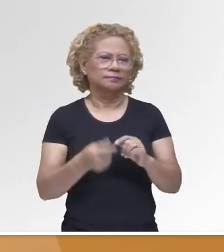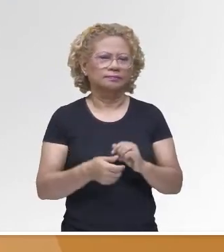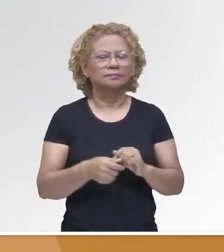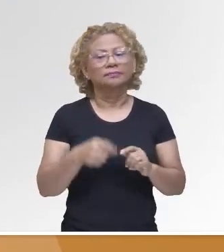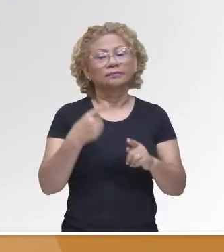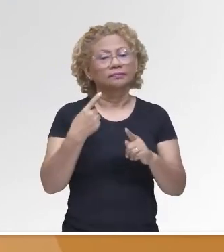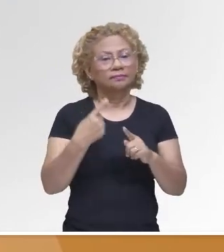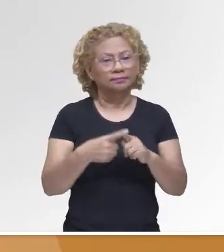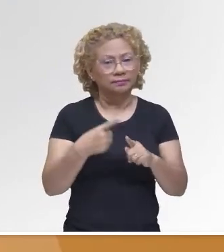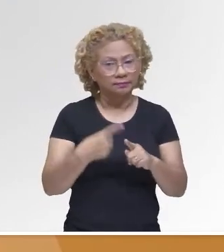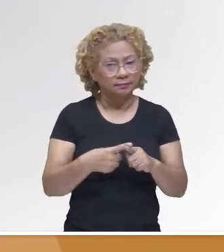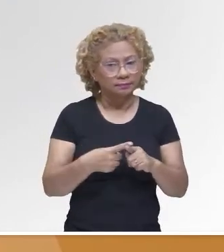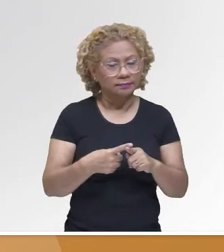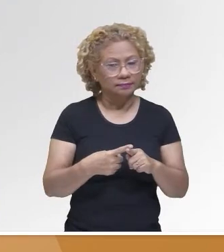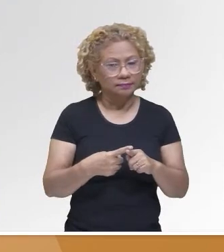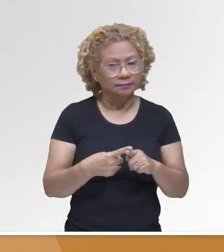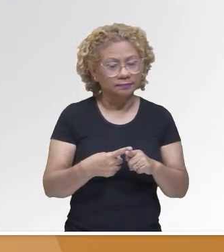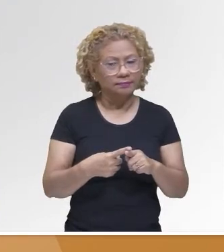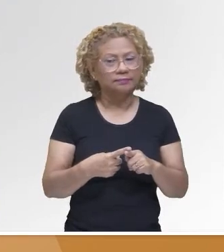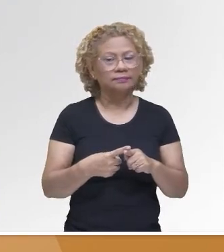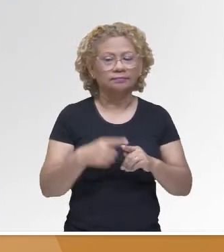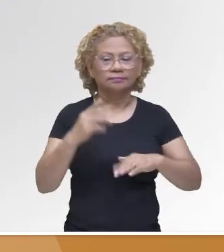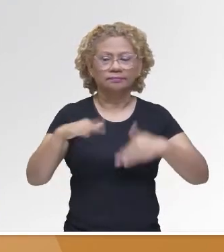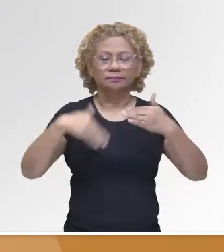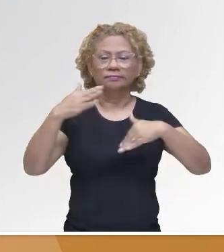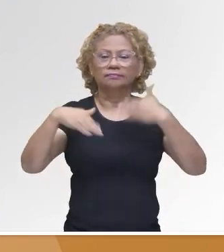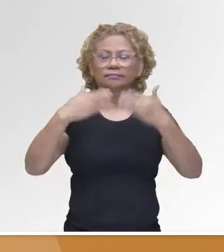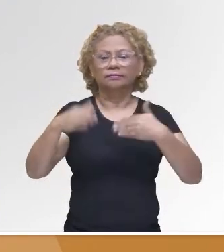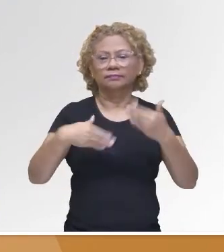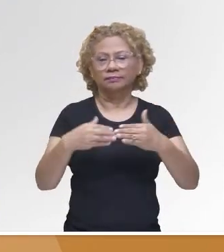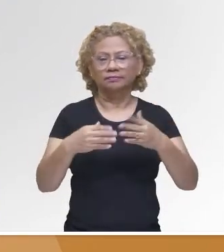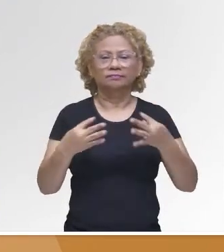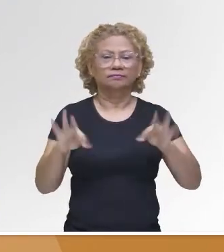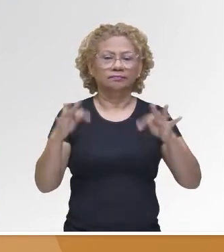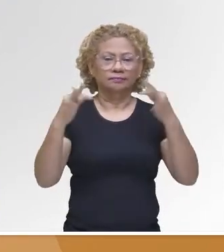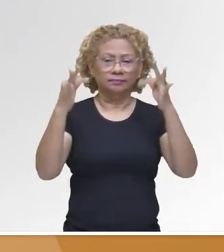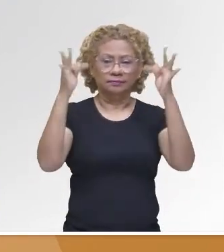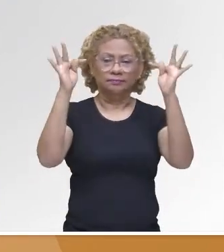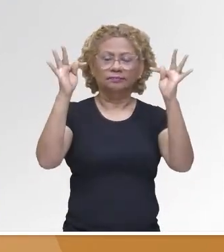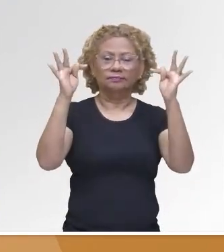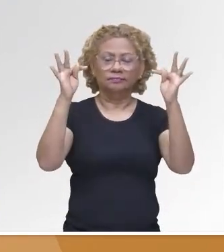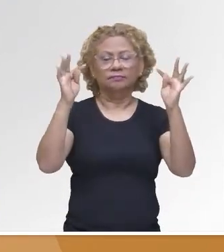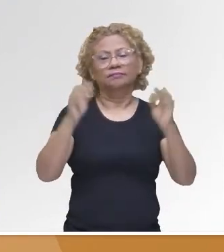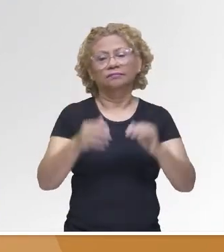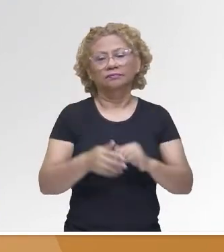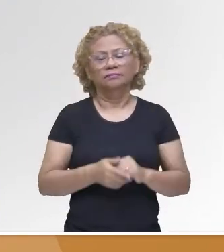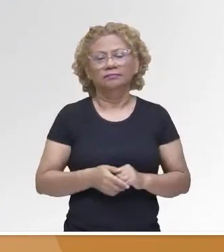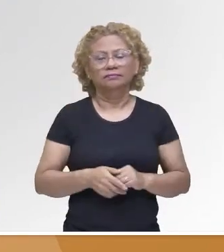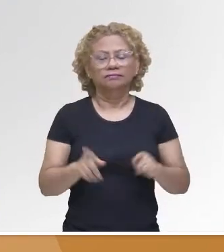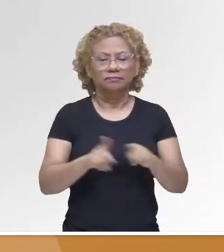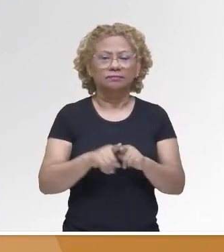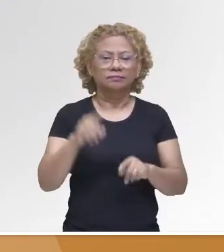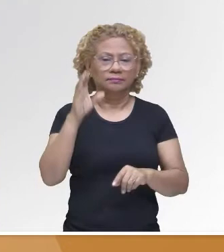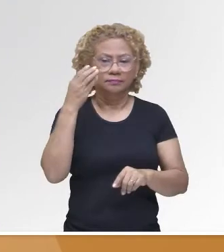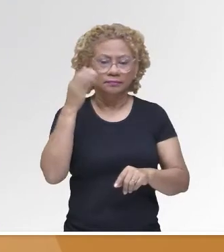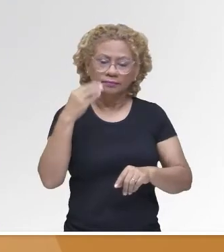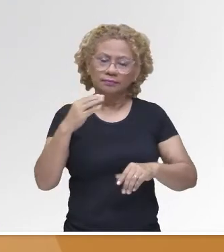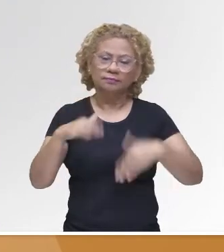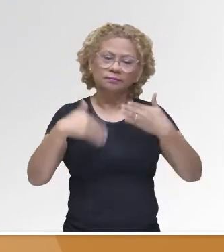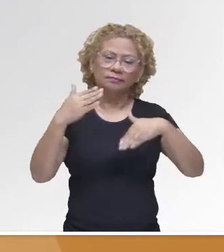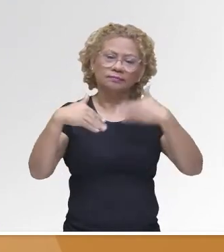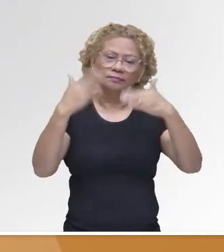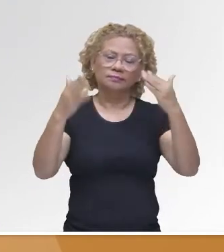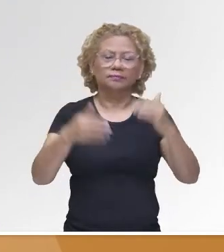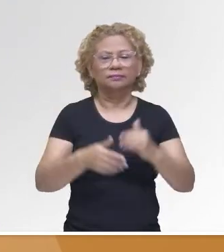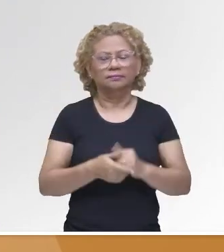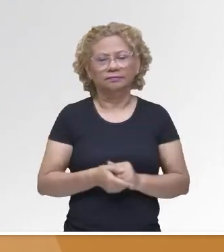Porque avança a tecnologia, avança, né, a ciência,